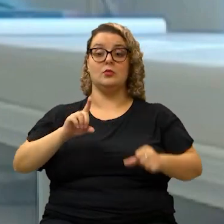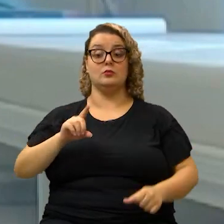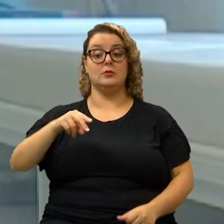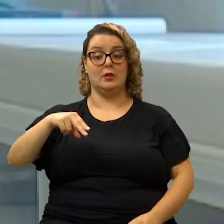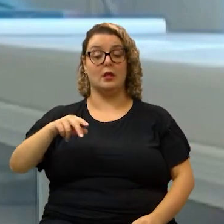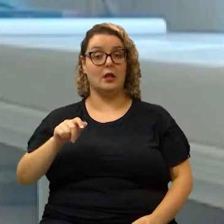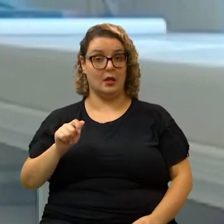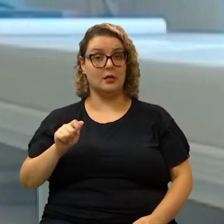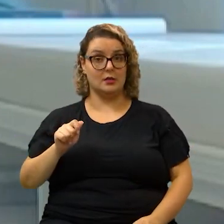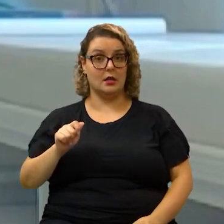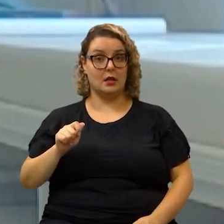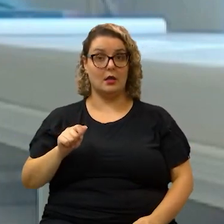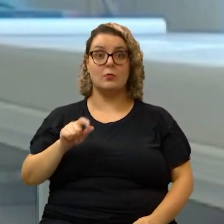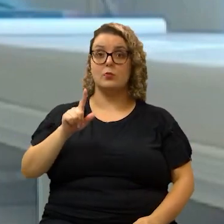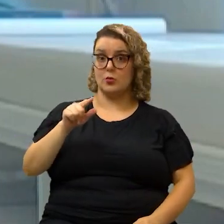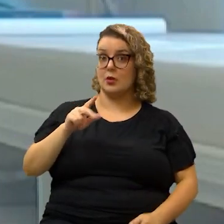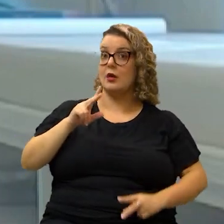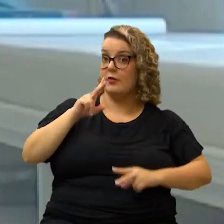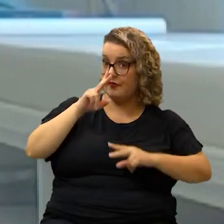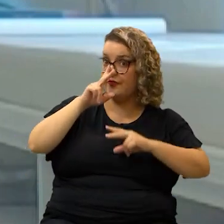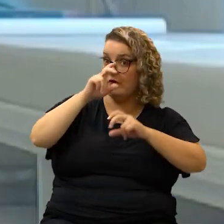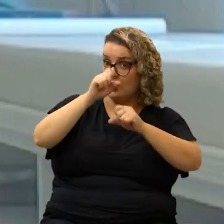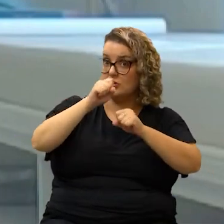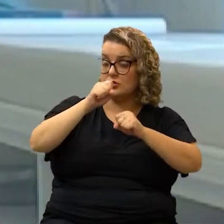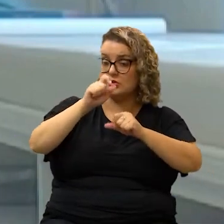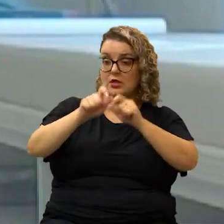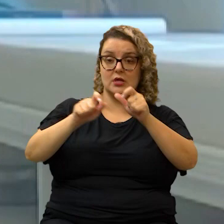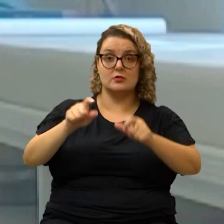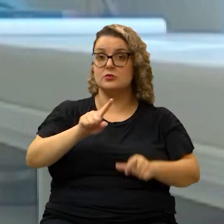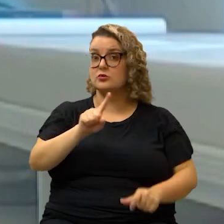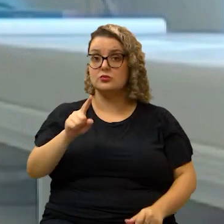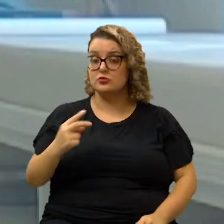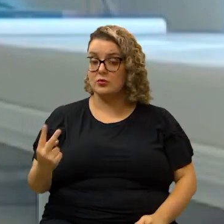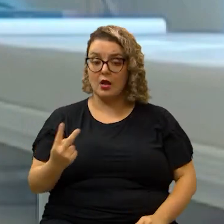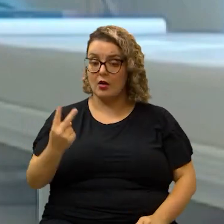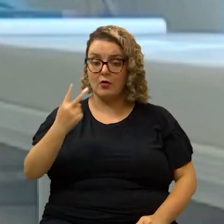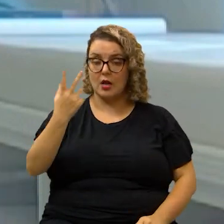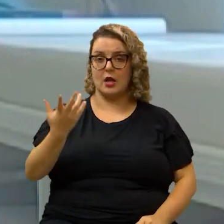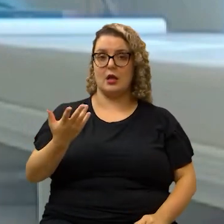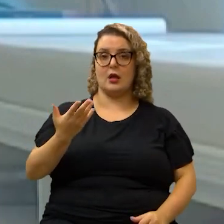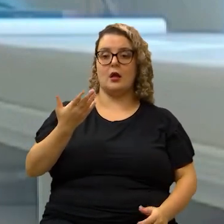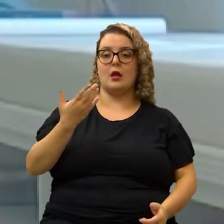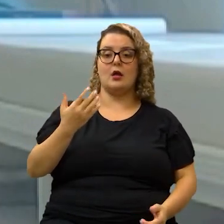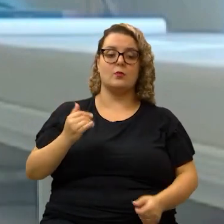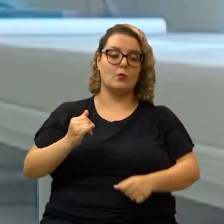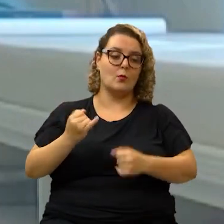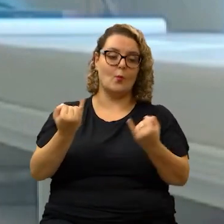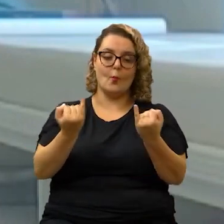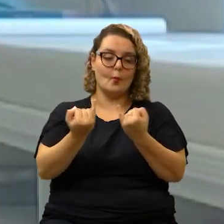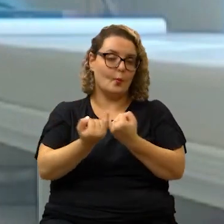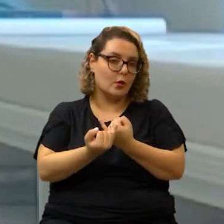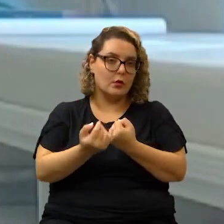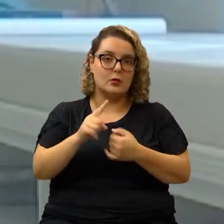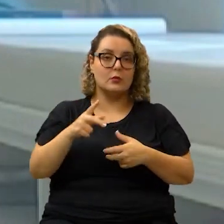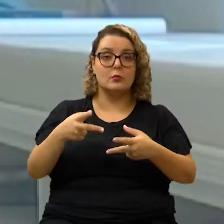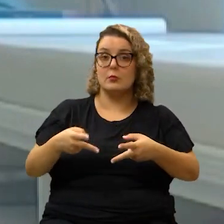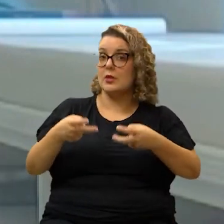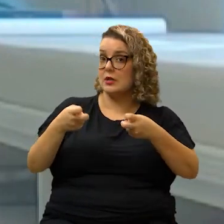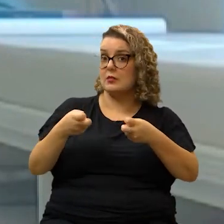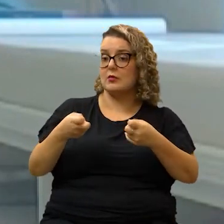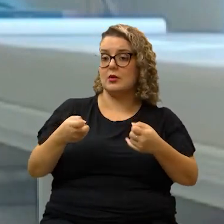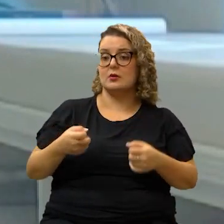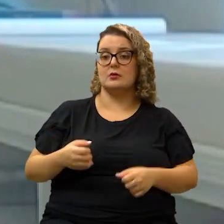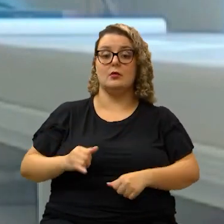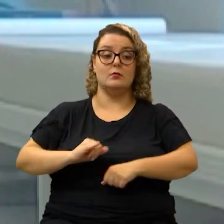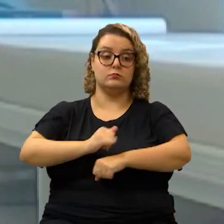uma coisa muito forte. As pessoas às vezes não dão valor à perda de peso, não percebem o quanto um ganho de peso a mais